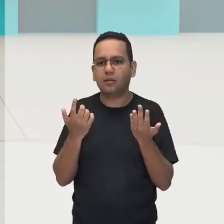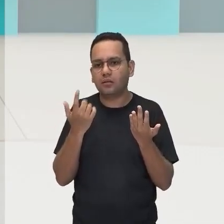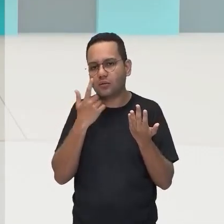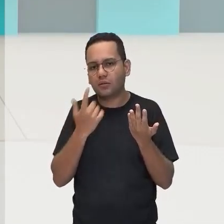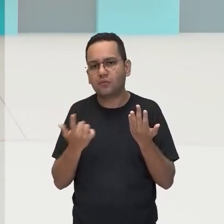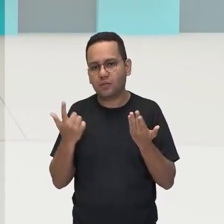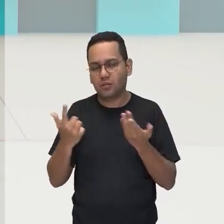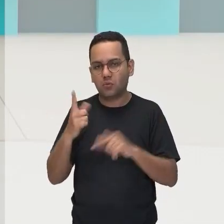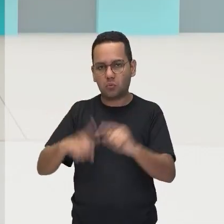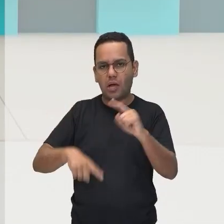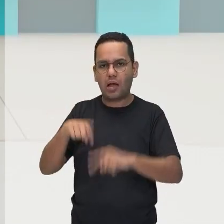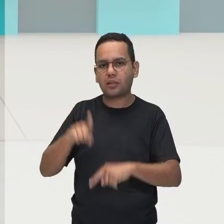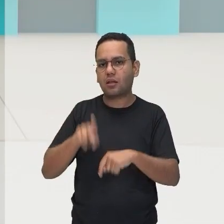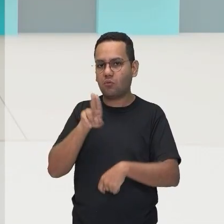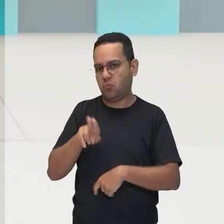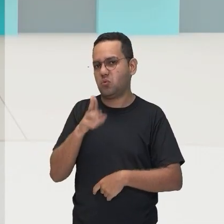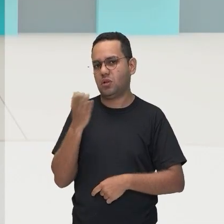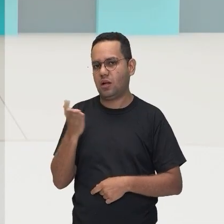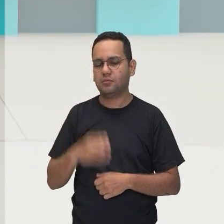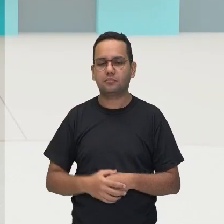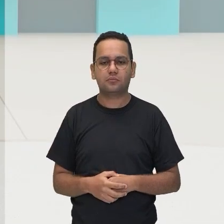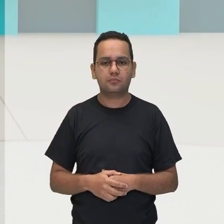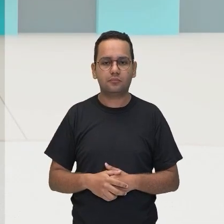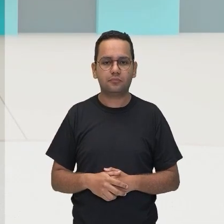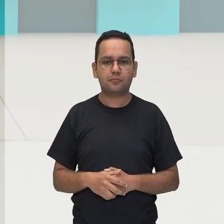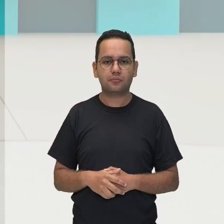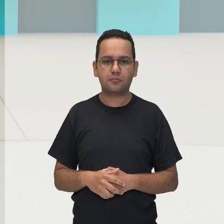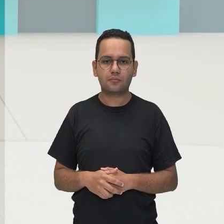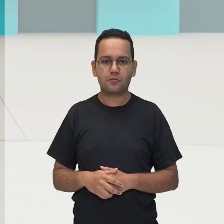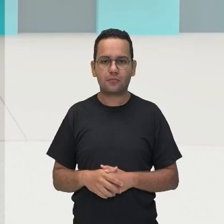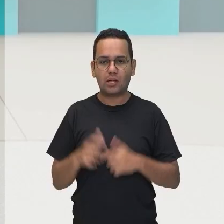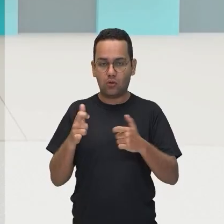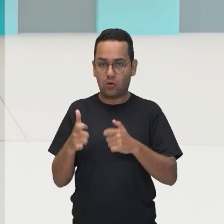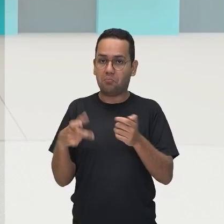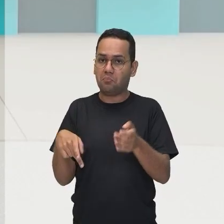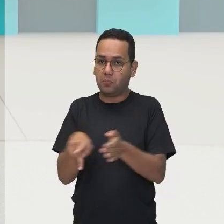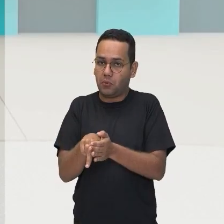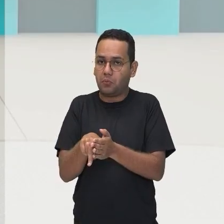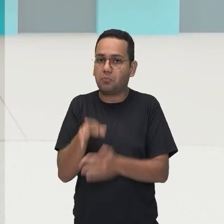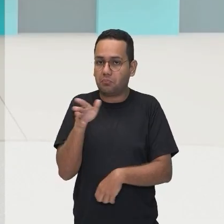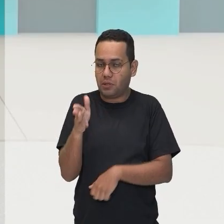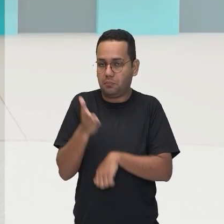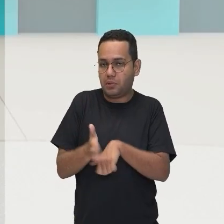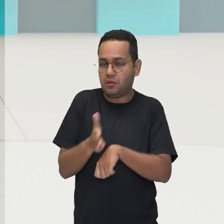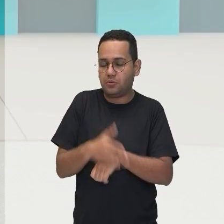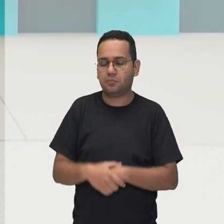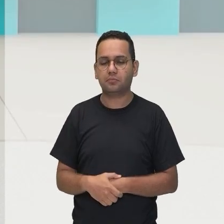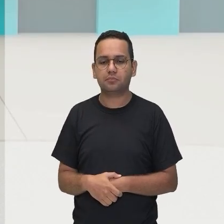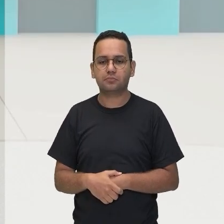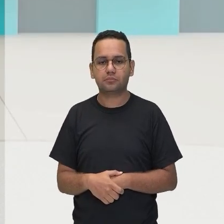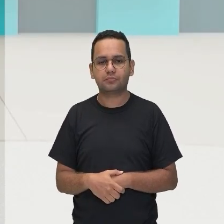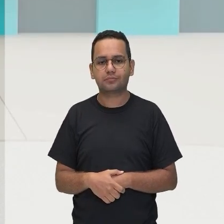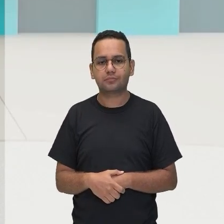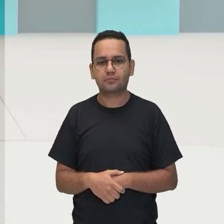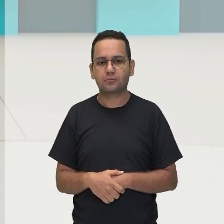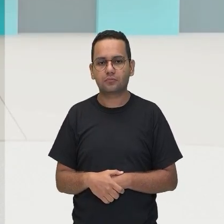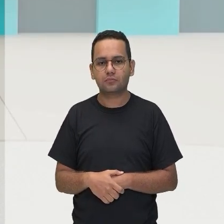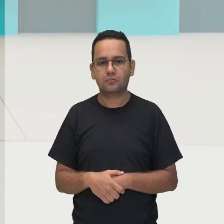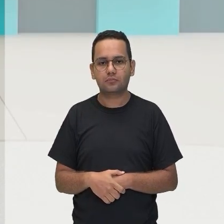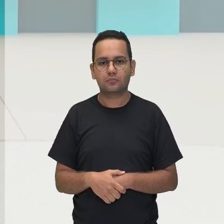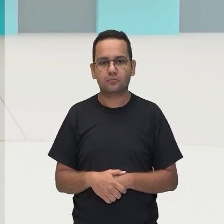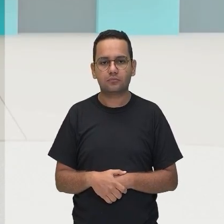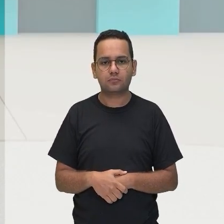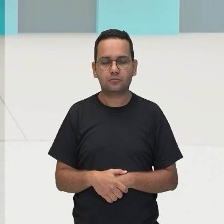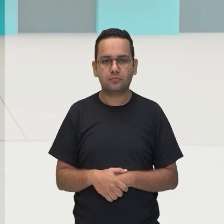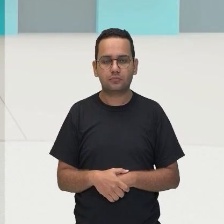acrobacias nesse local específico, tá certo? Então, vocês conheceram